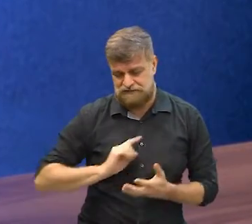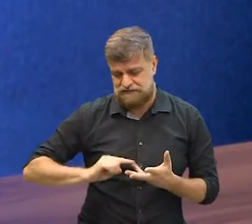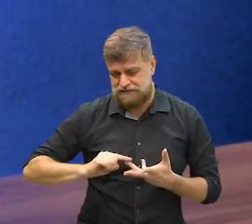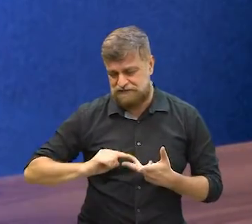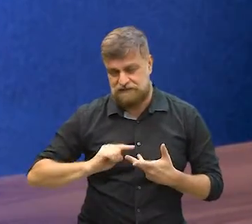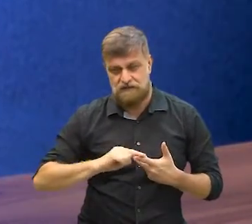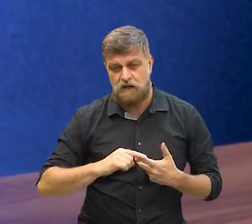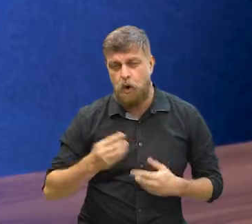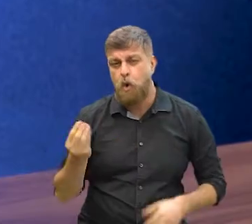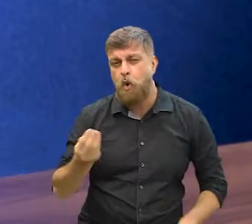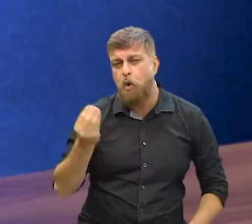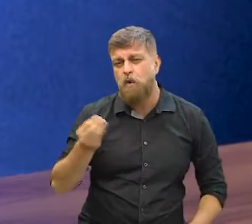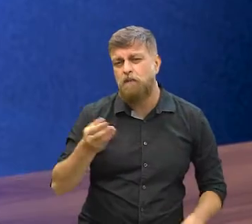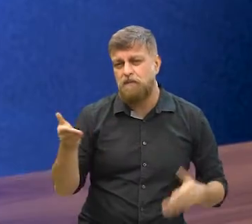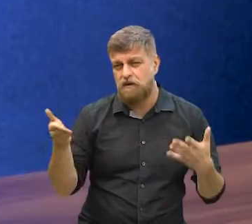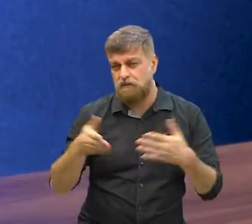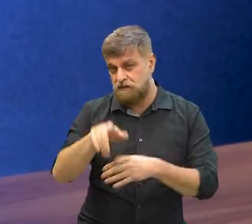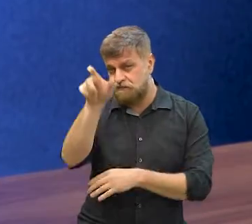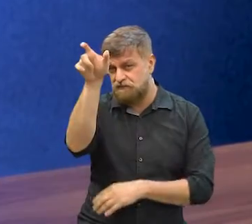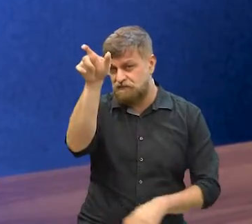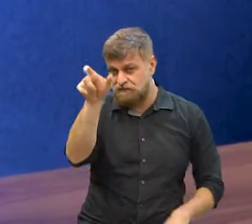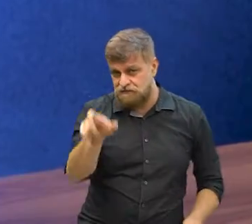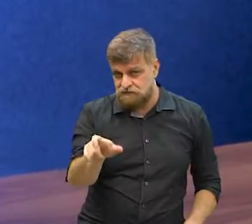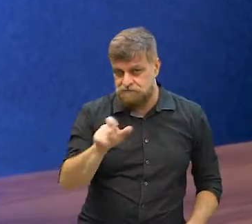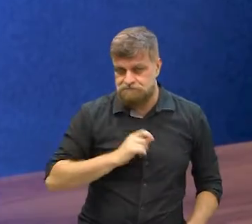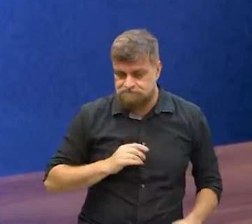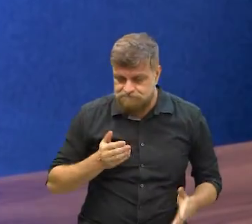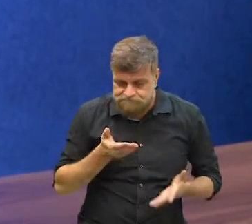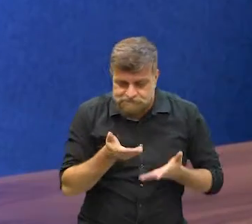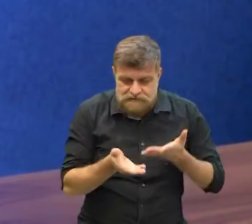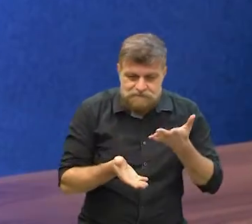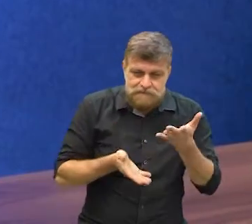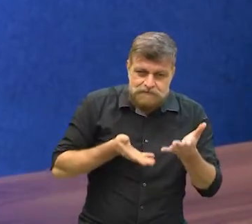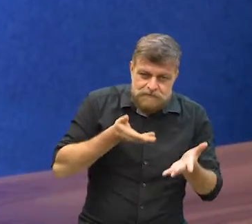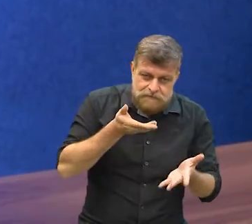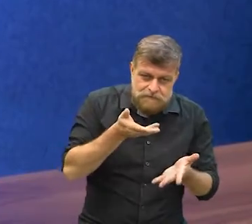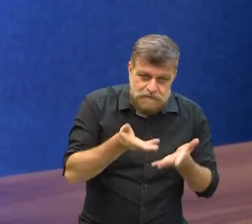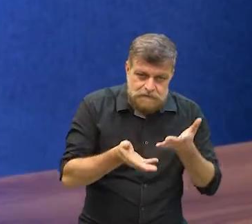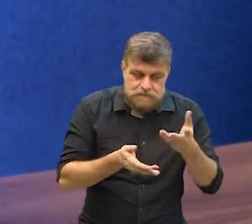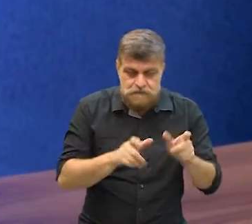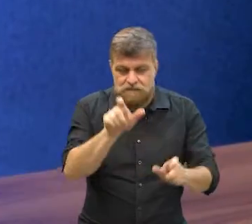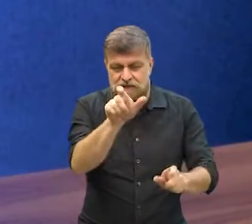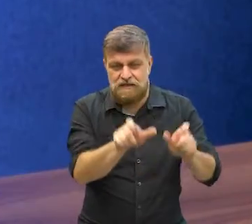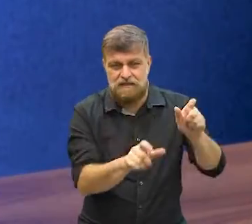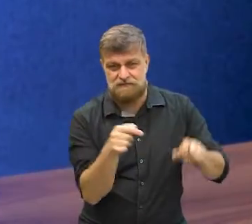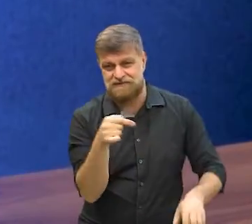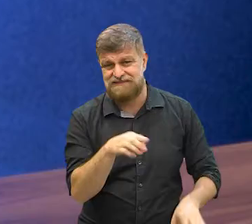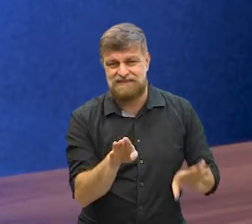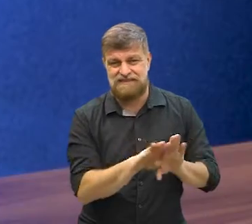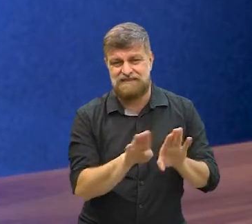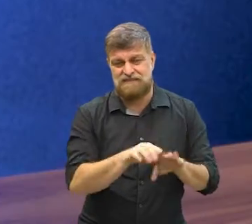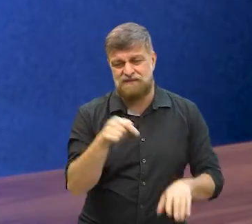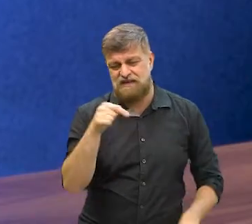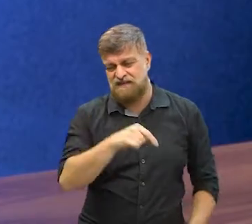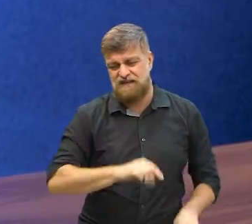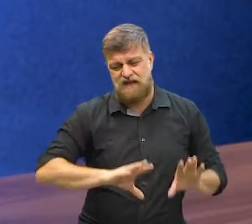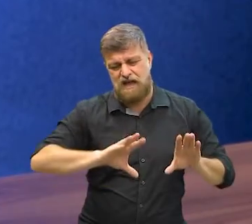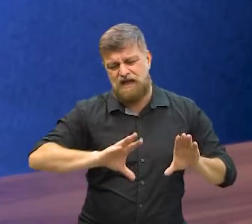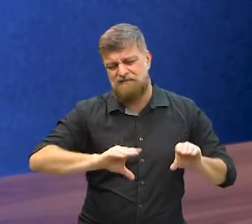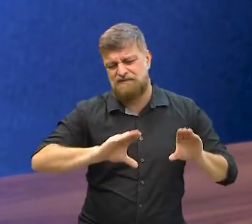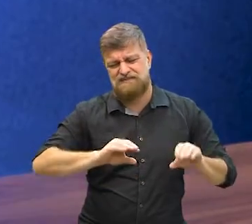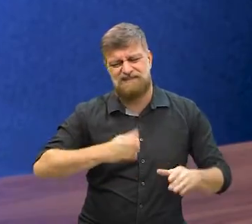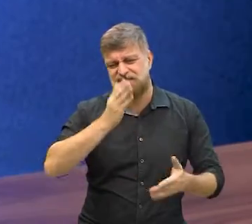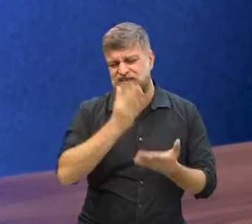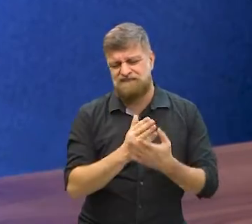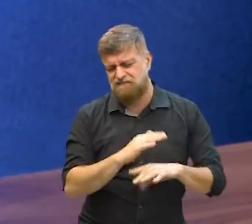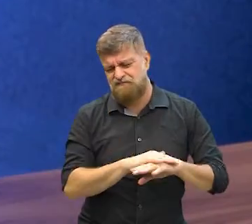coisas. Como é agora para você reconquistar esse público que também tem aquela: "Ah, eu deixei de fazer